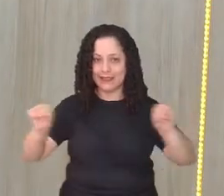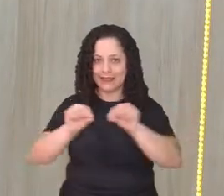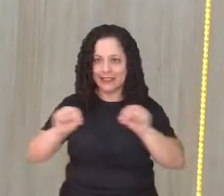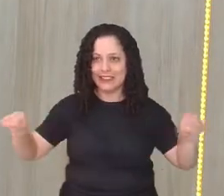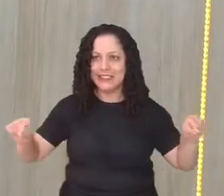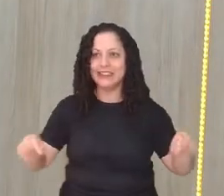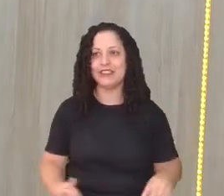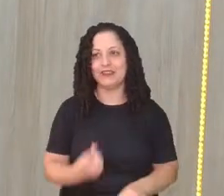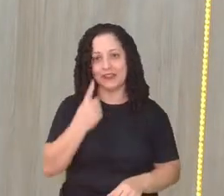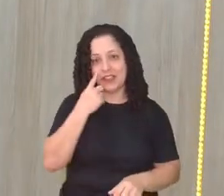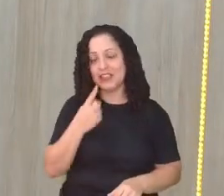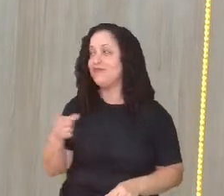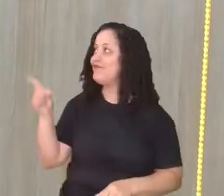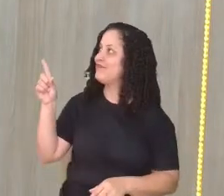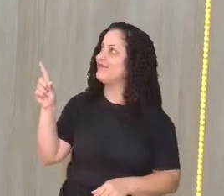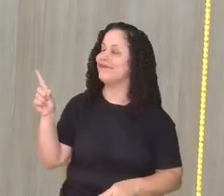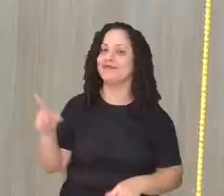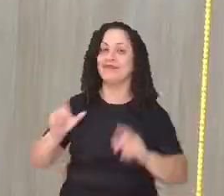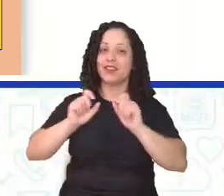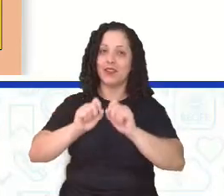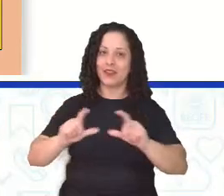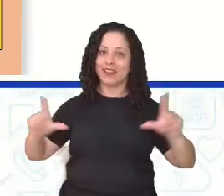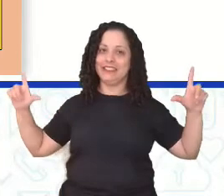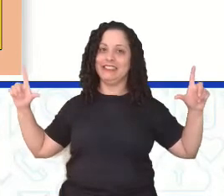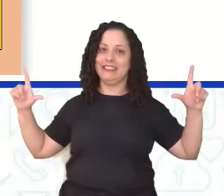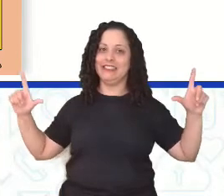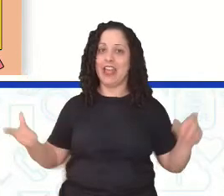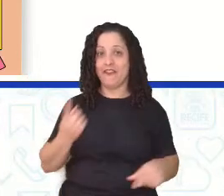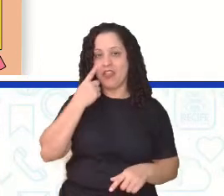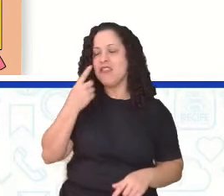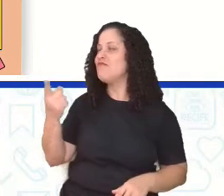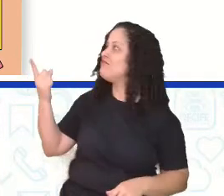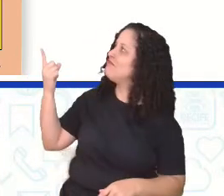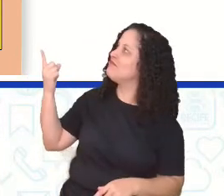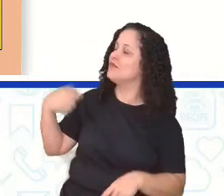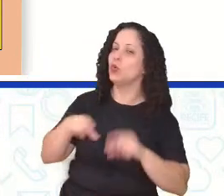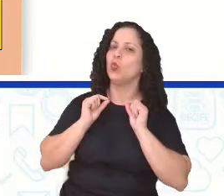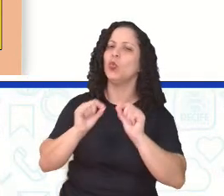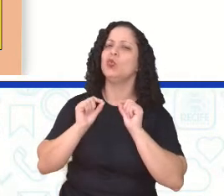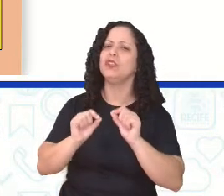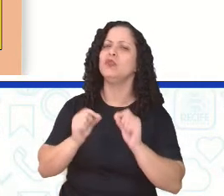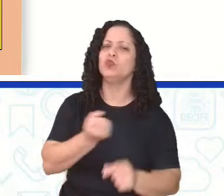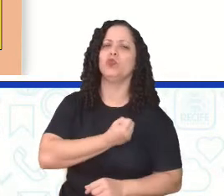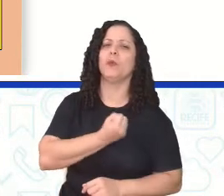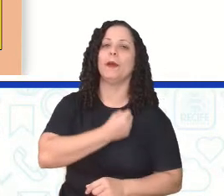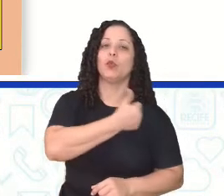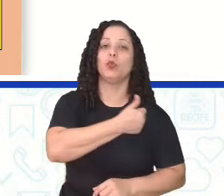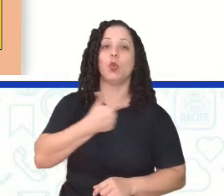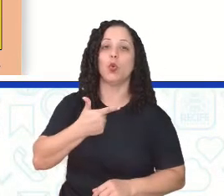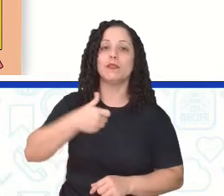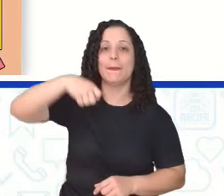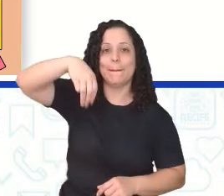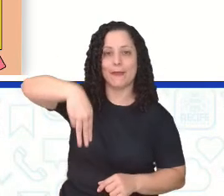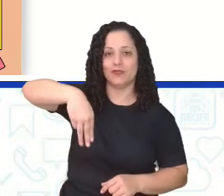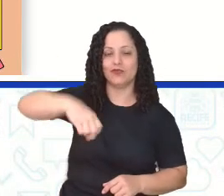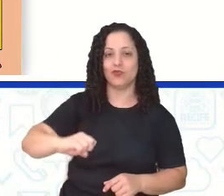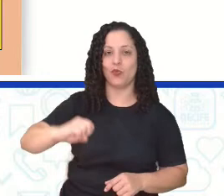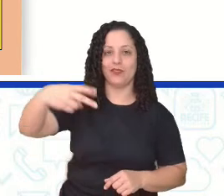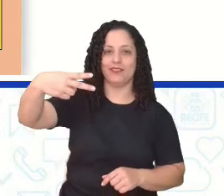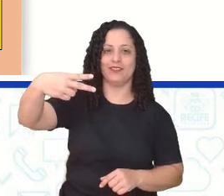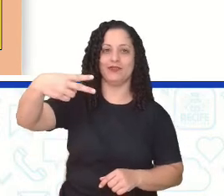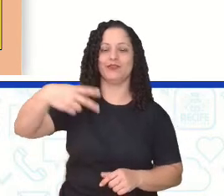aqui, dá um zoom aí para eles perceberem que aqui é 12 metros quadrados,